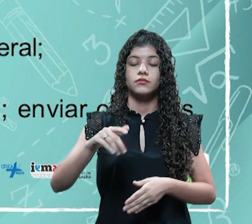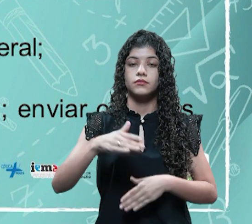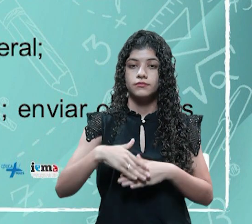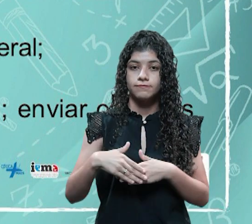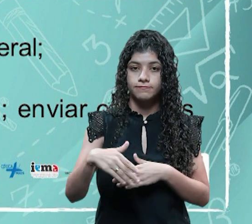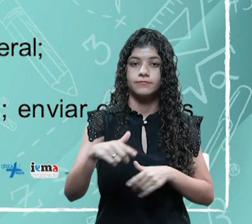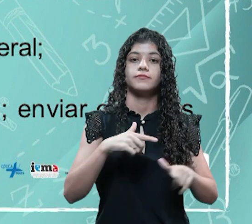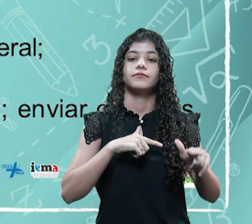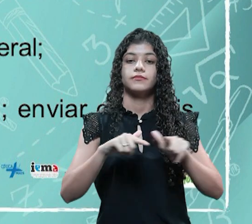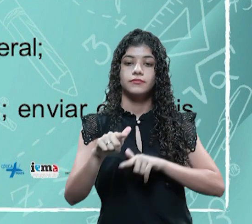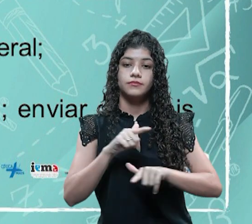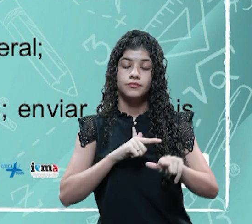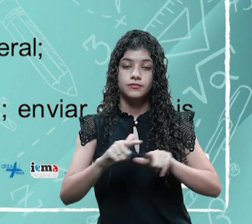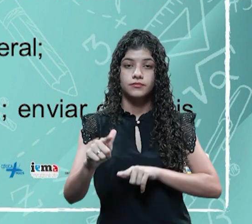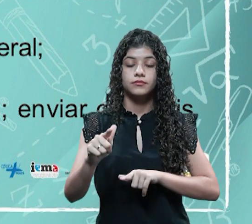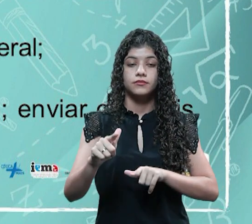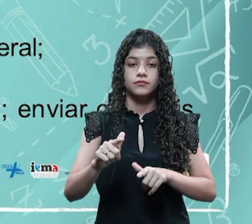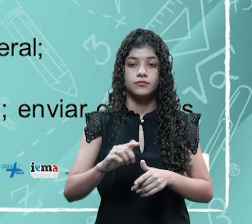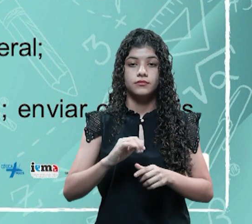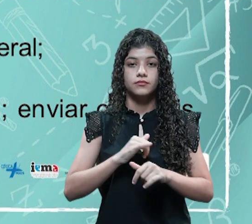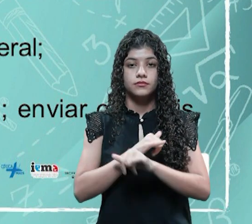elas continuam trabalhando, né,